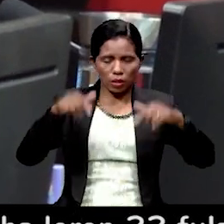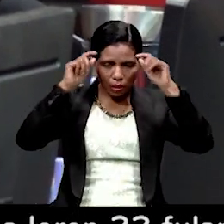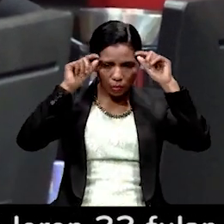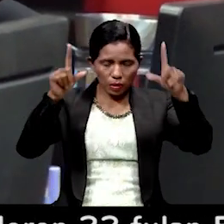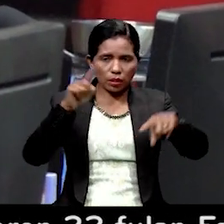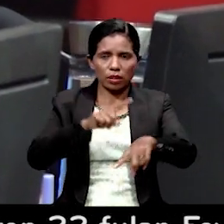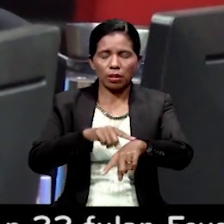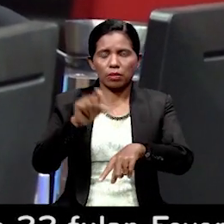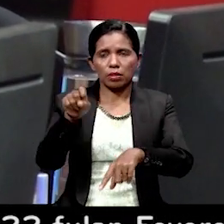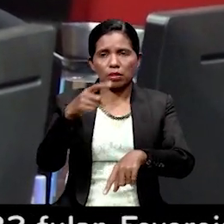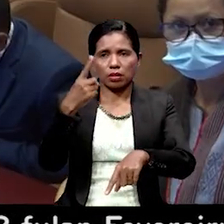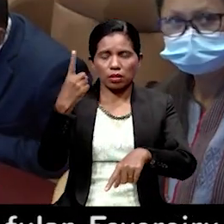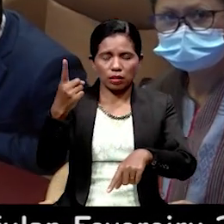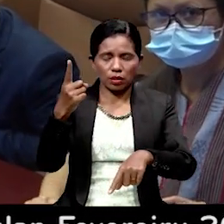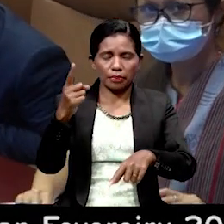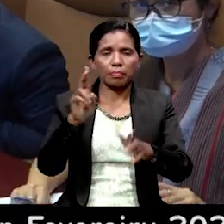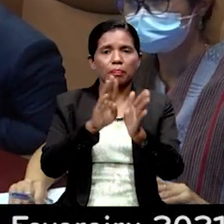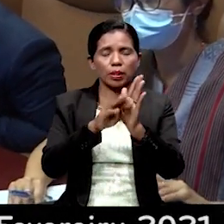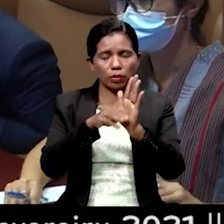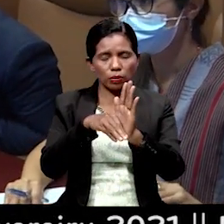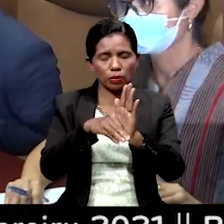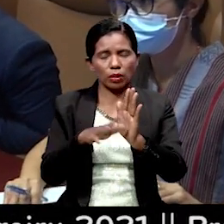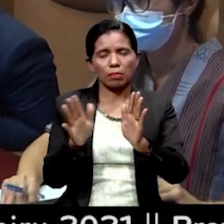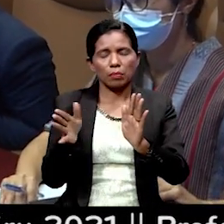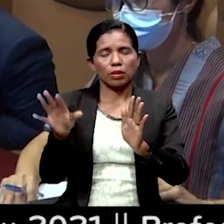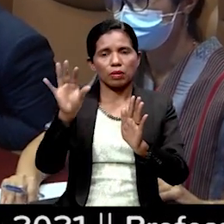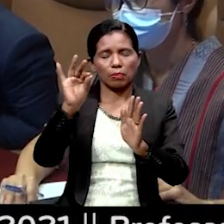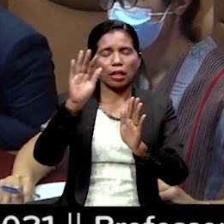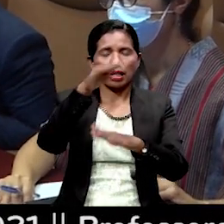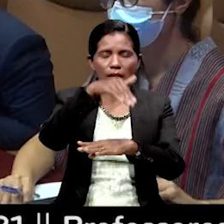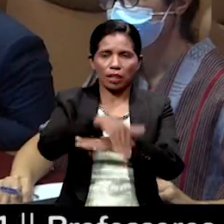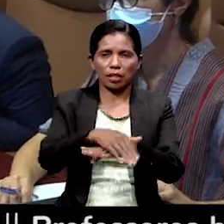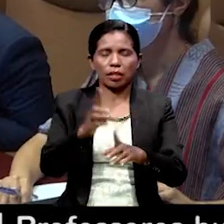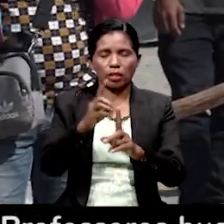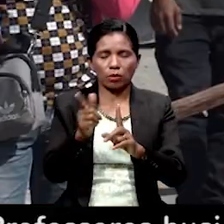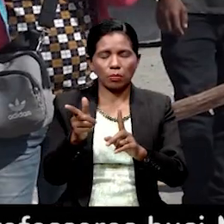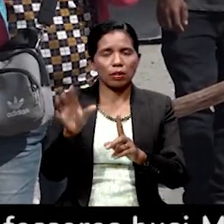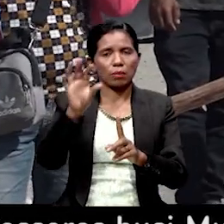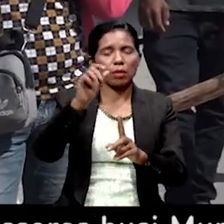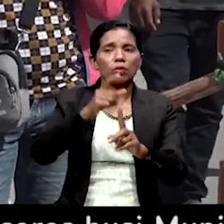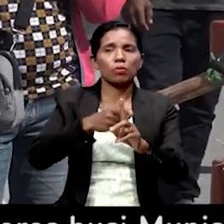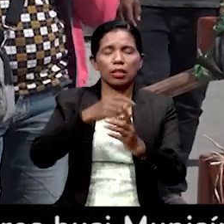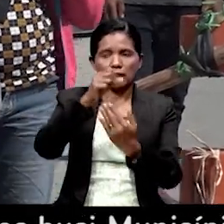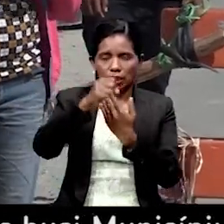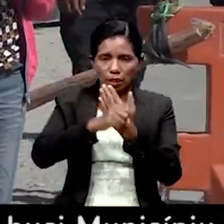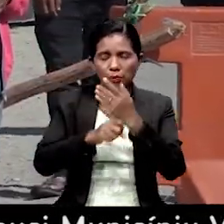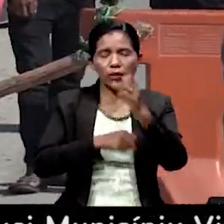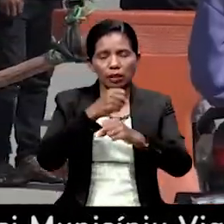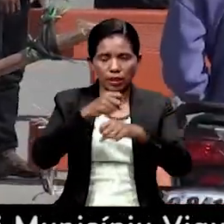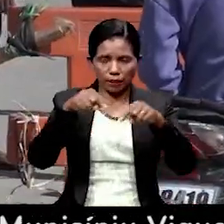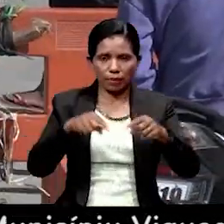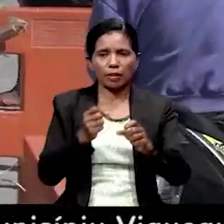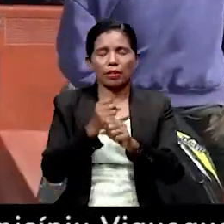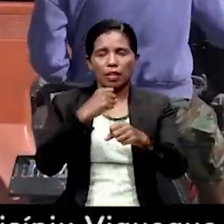San Resingida, Liu Minitu Limanu Resingia Kalan, Lorong Ronul Resingia, bulan Setembro Tinane. O alteração ne permite fali ho di